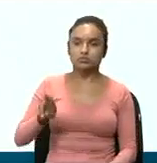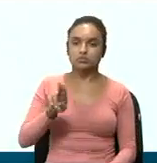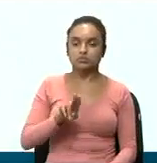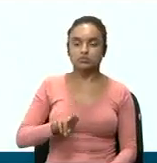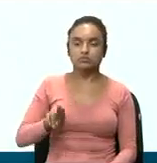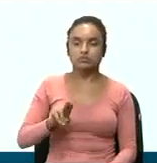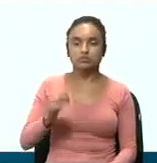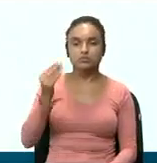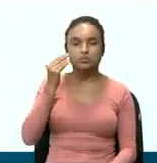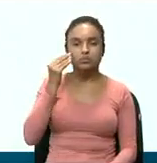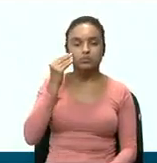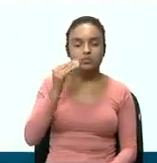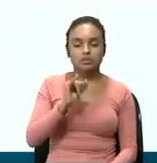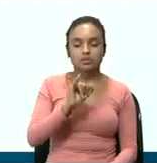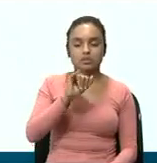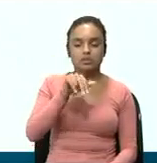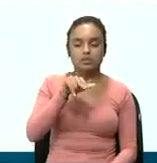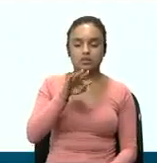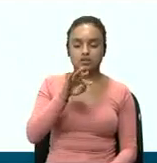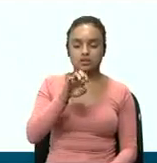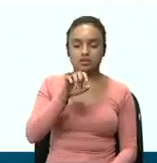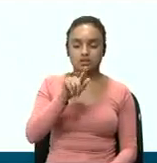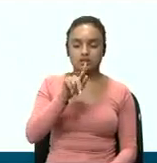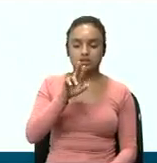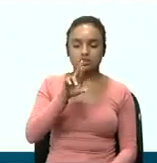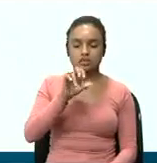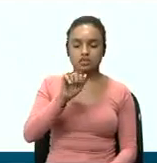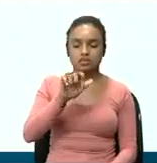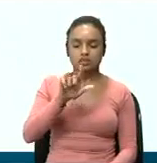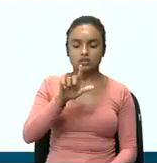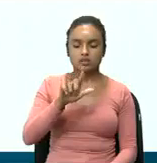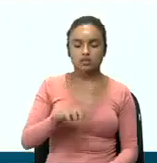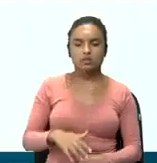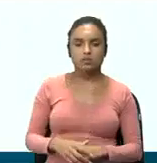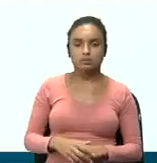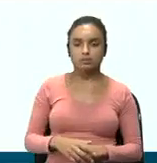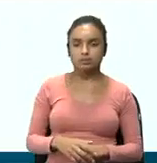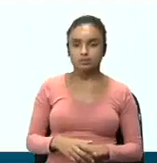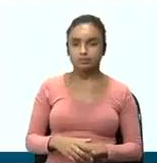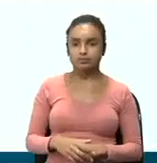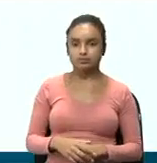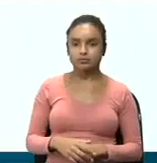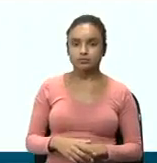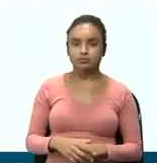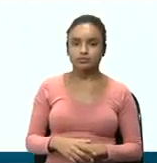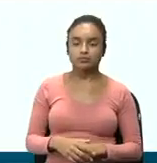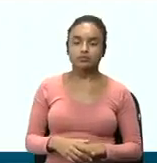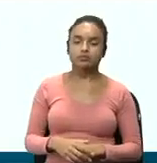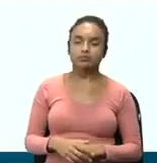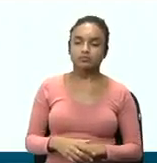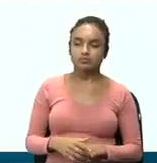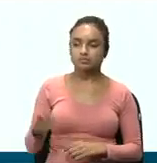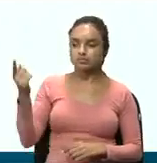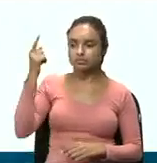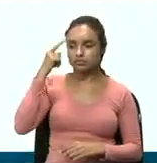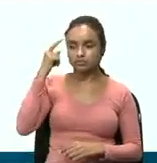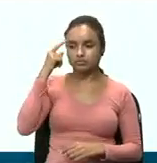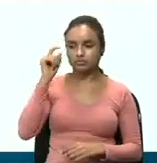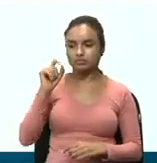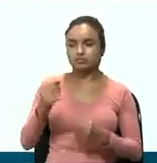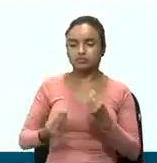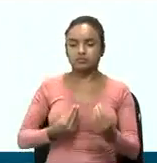o teste da integral. Para fazer essa questão, nós vamos ter que pensar da seguinte maneira.